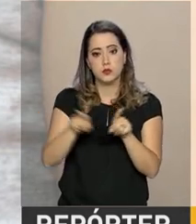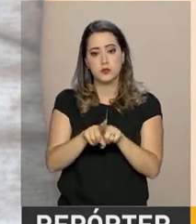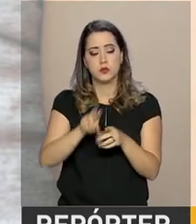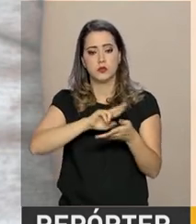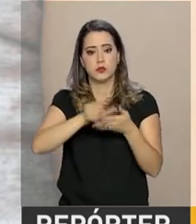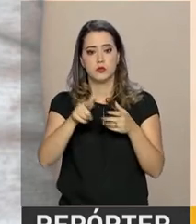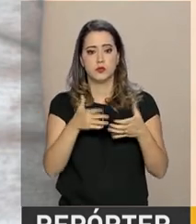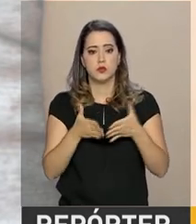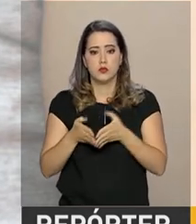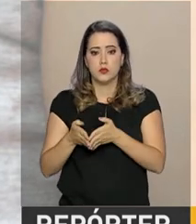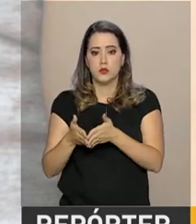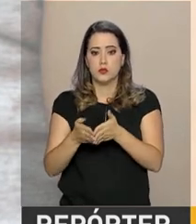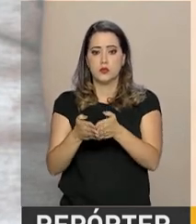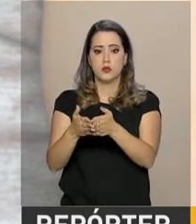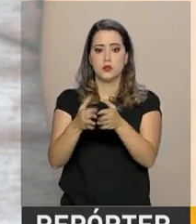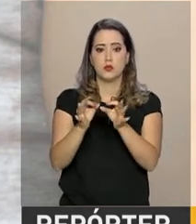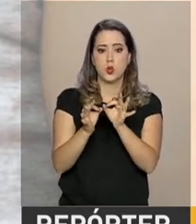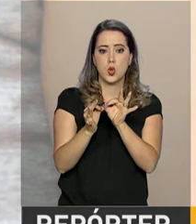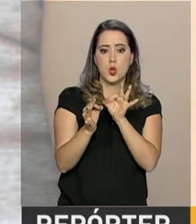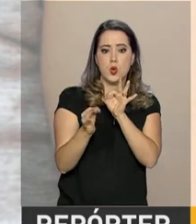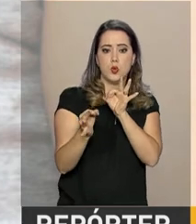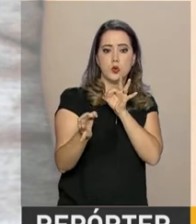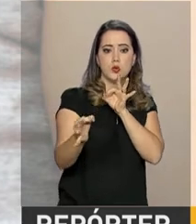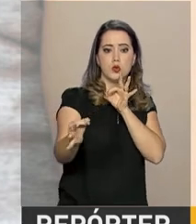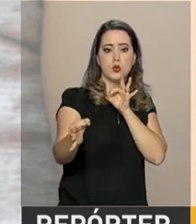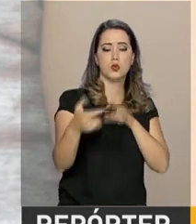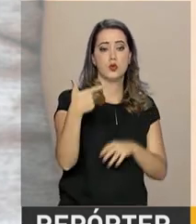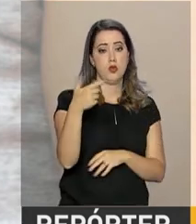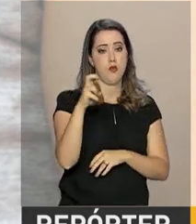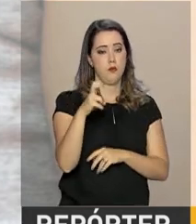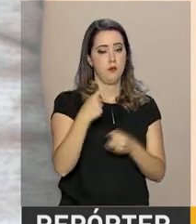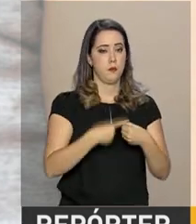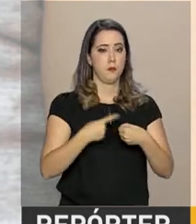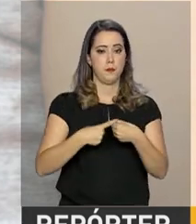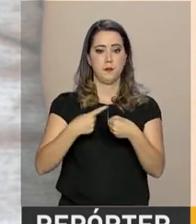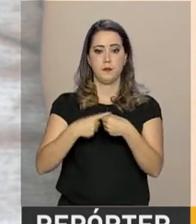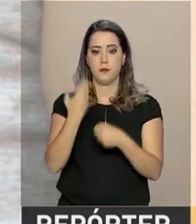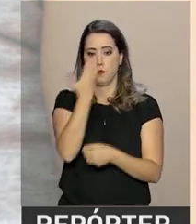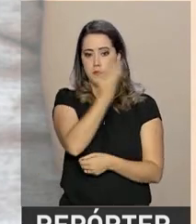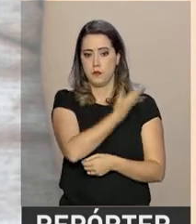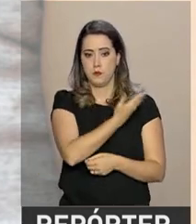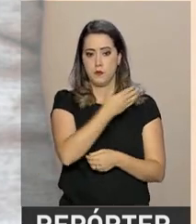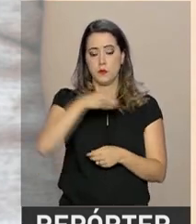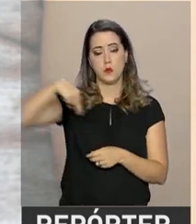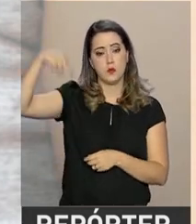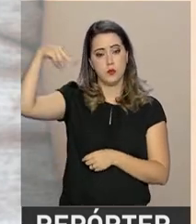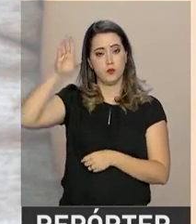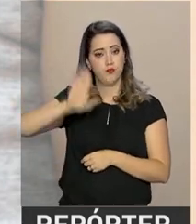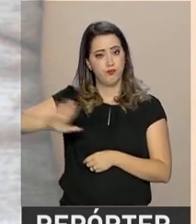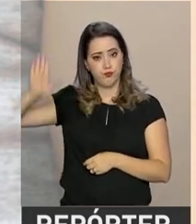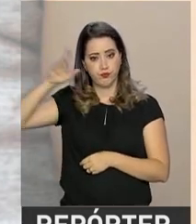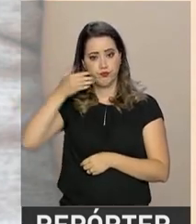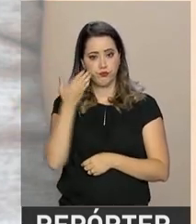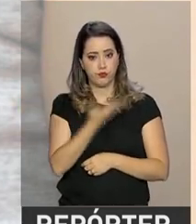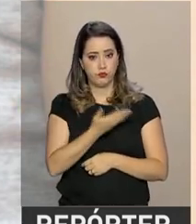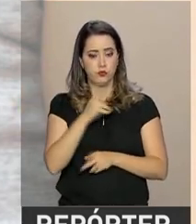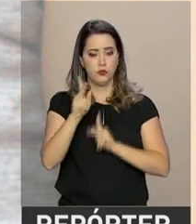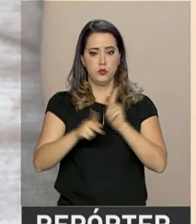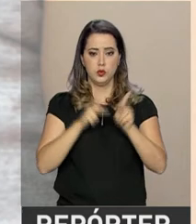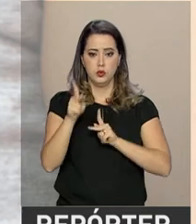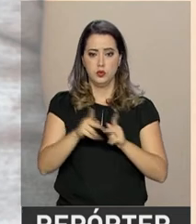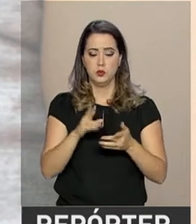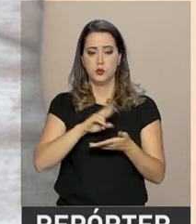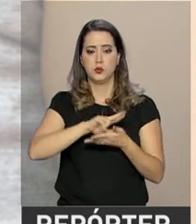de difícil acesso em 25 cidades do amazonas acre pará e amapá as populações vão ser